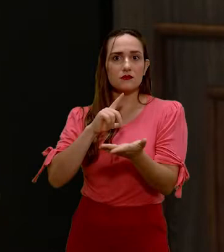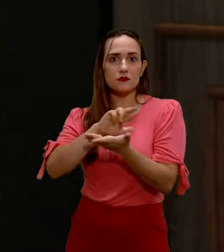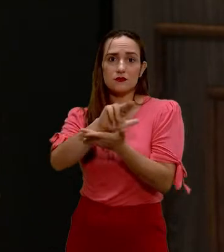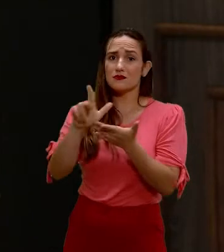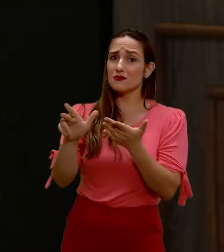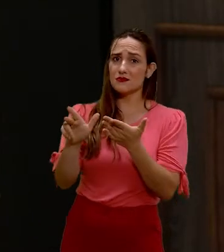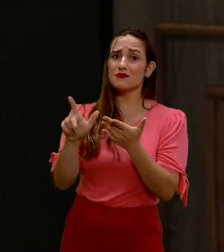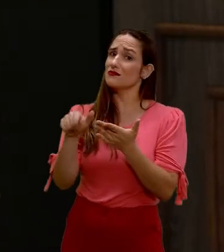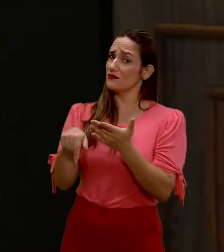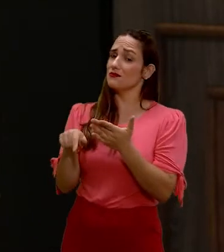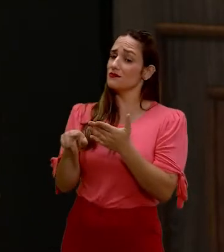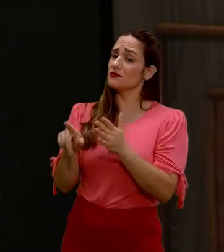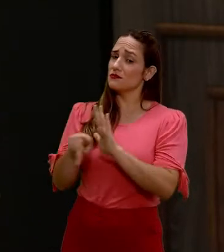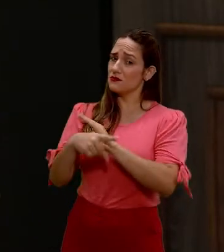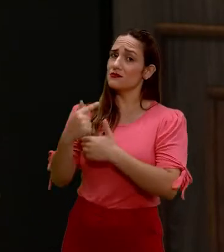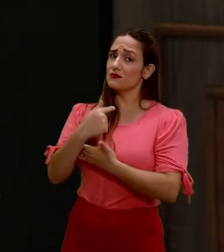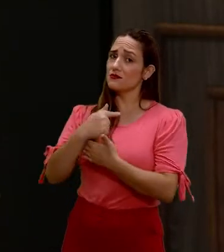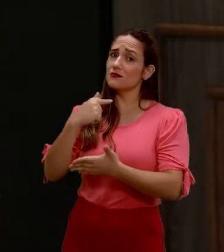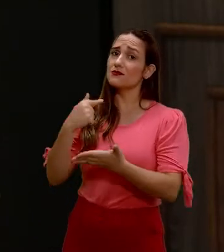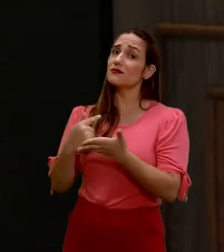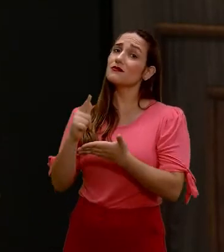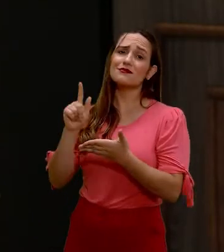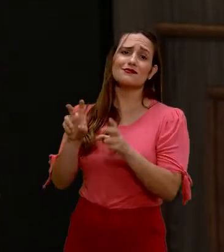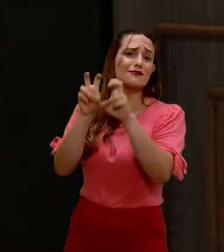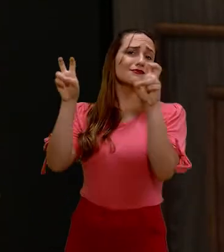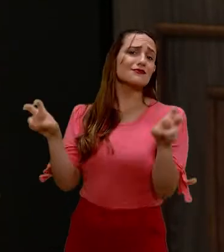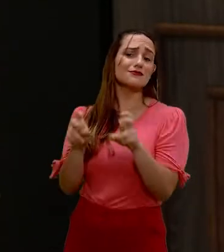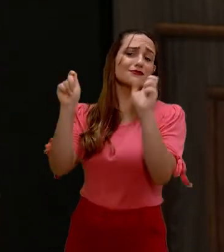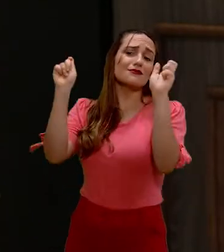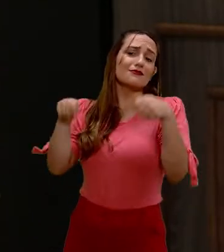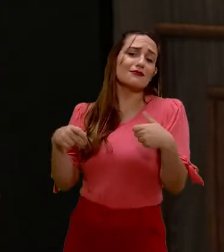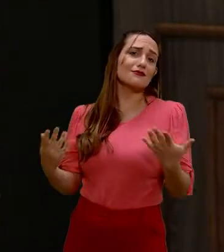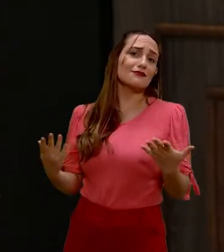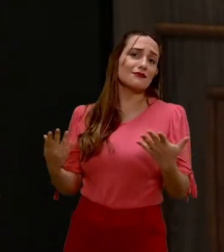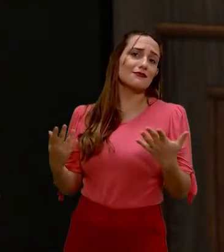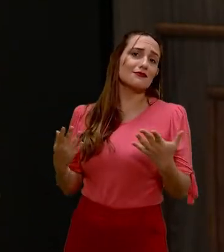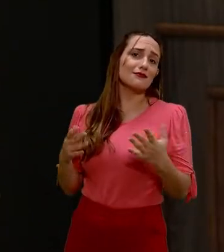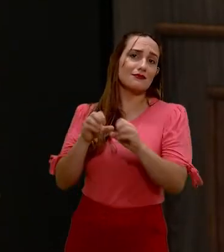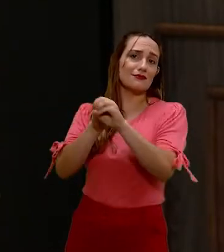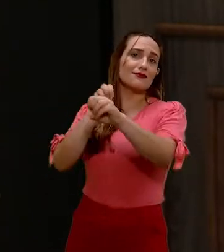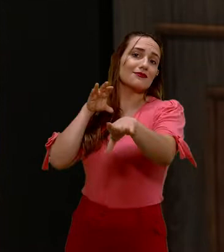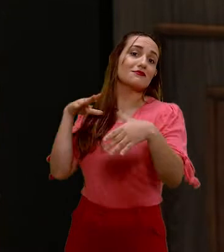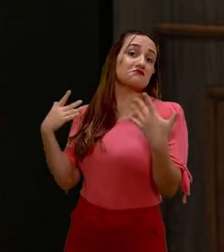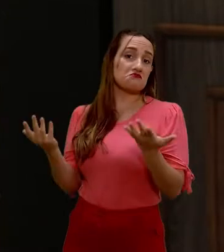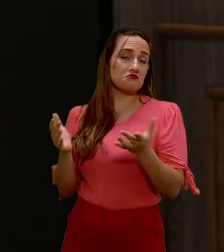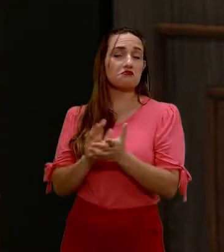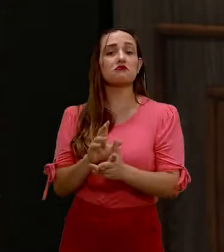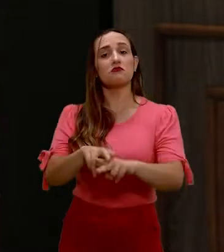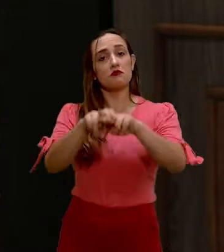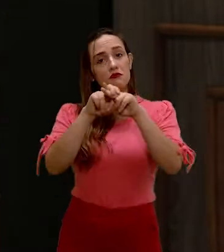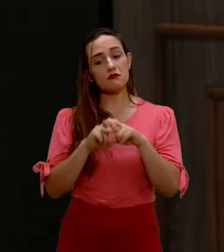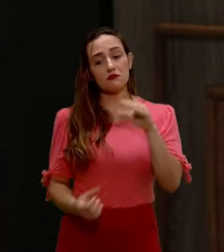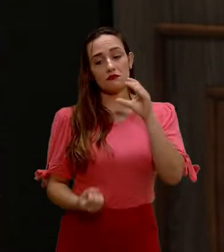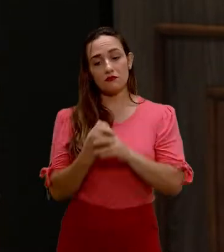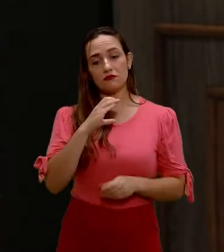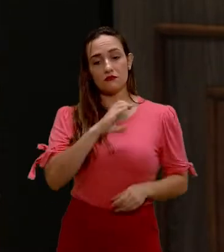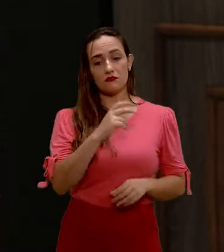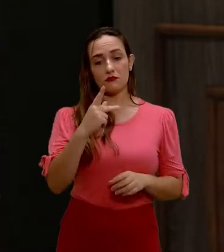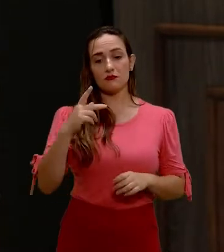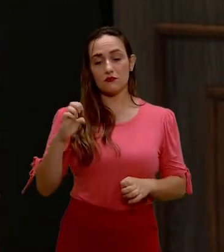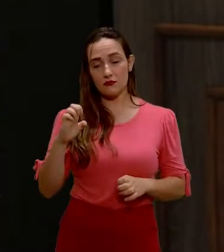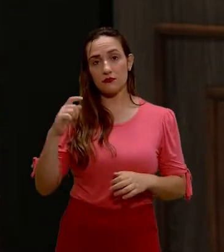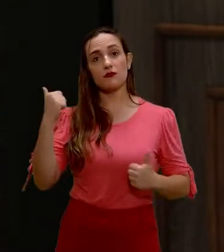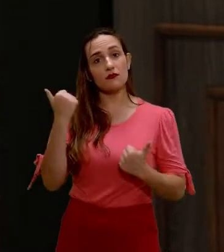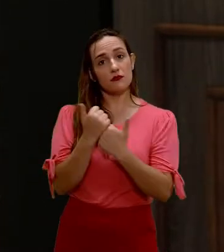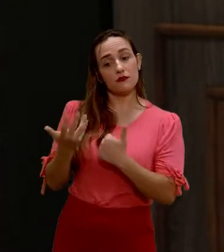por grande parte da rotina do cartório, que pode ser feito à distância. Então foi criada a CPE para fazer esse